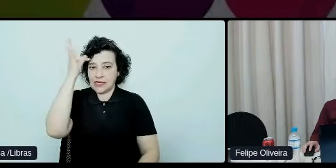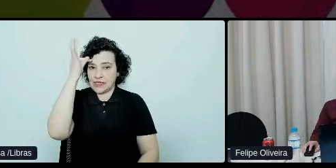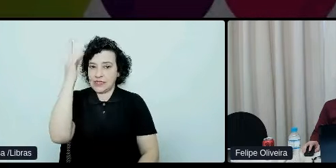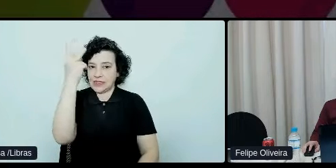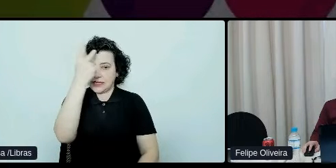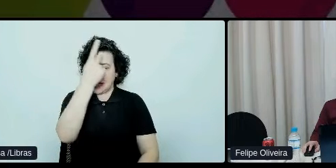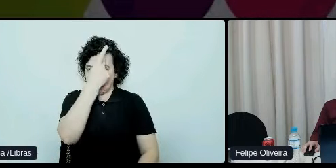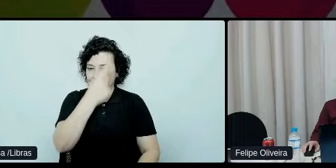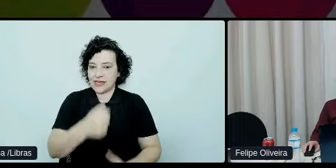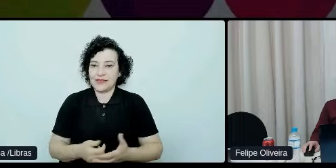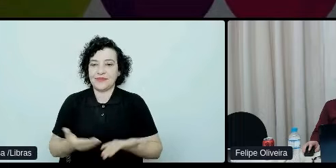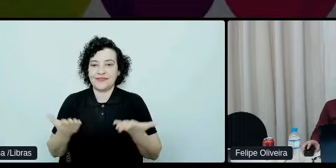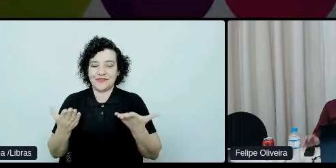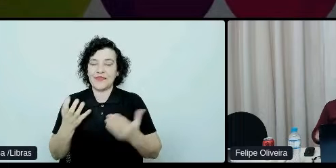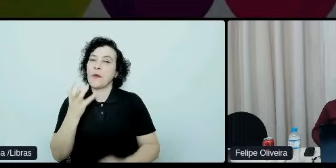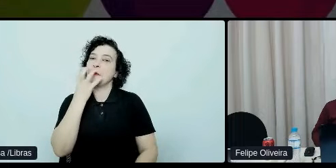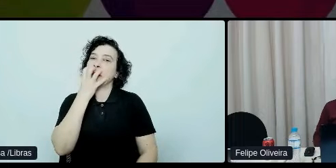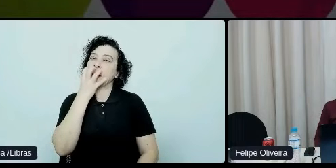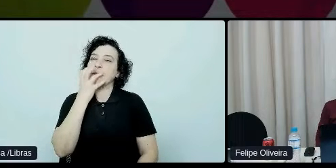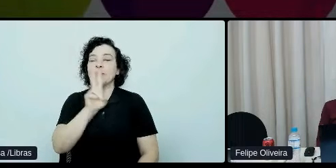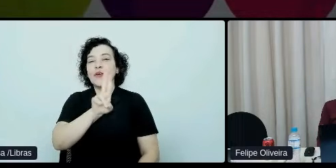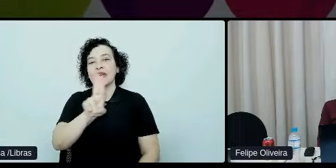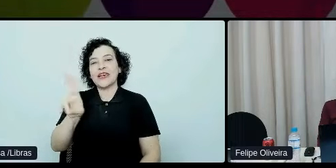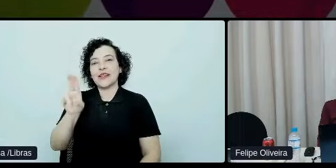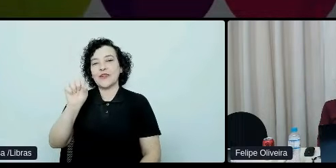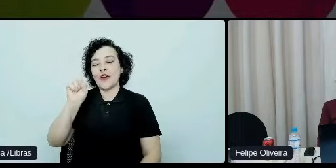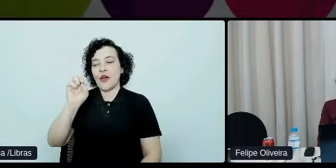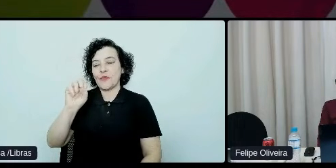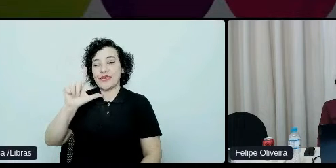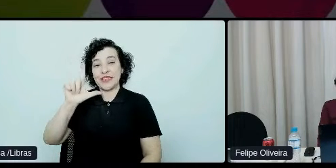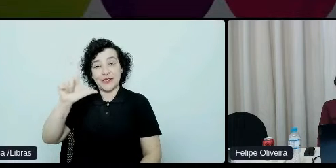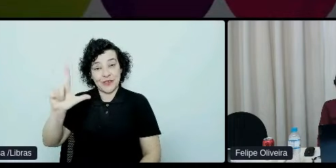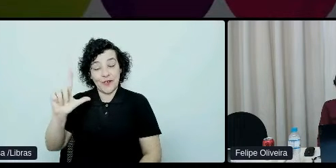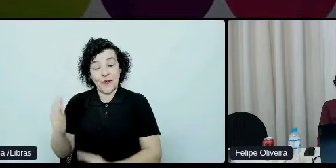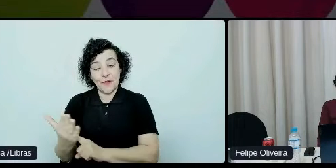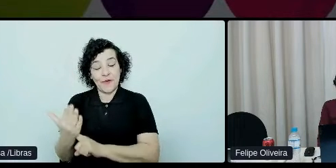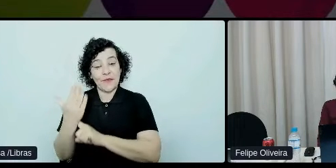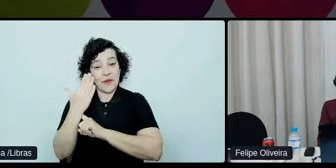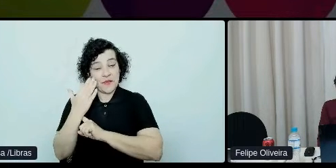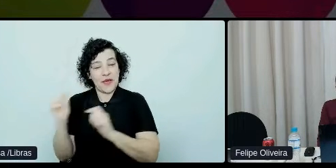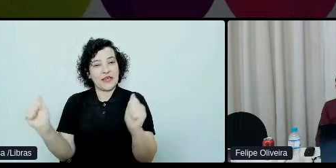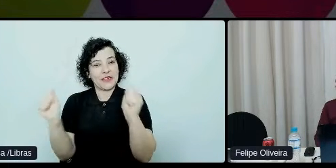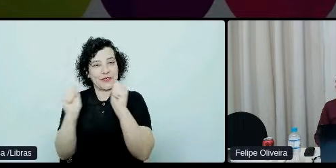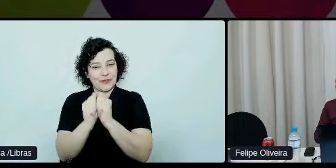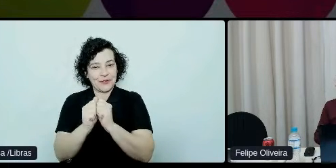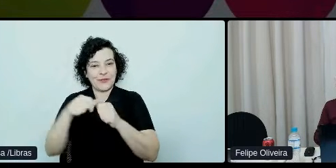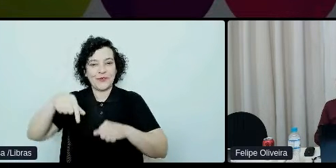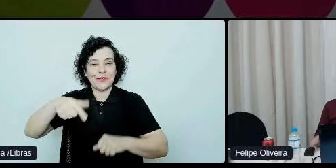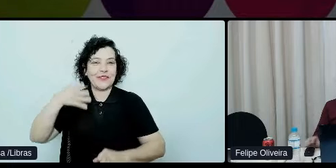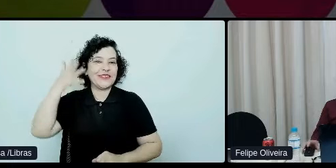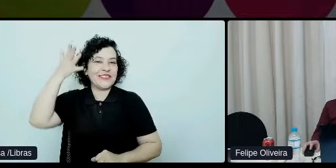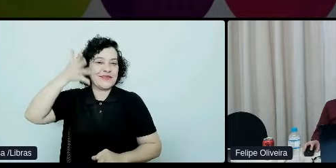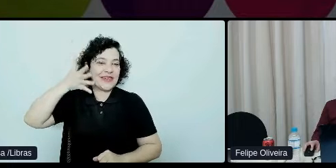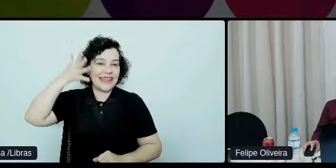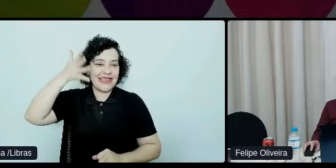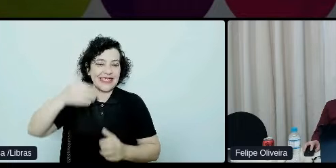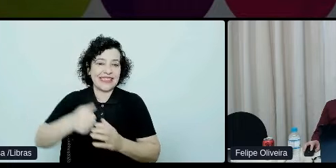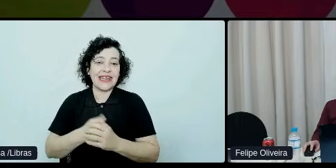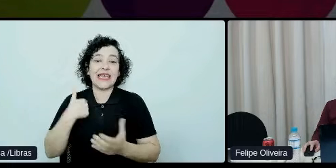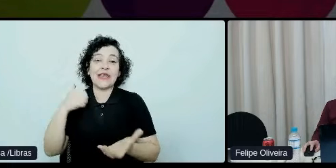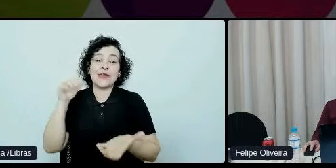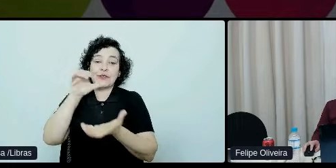é a Sol, tá? Minha cachorrinha que me apoia no mundo da vida, vai palestrar comigo hoje. E eu sou casada